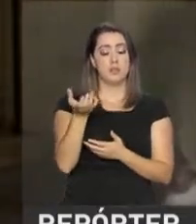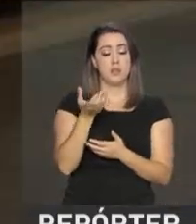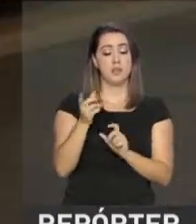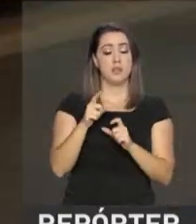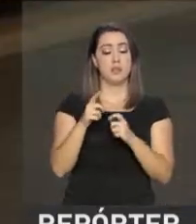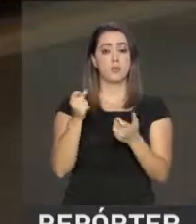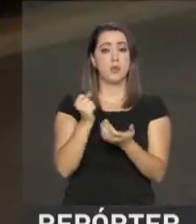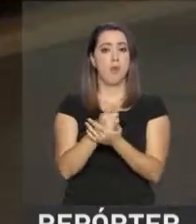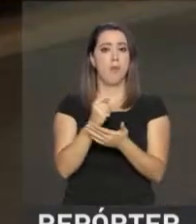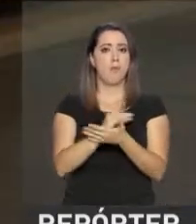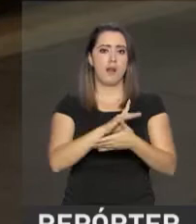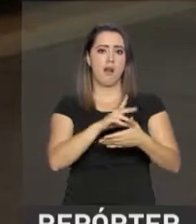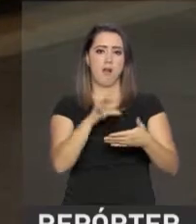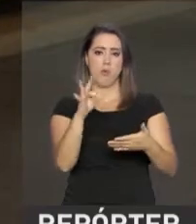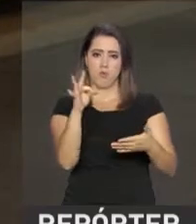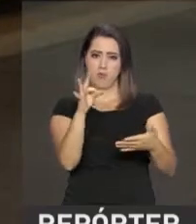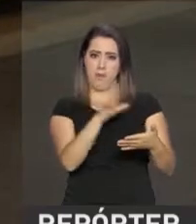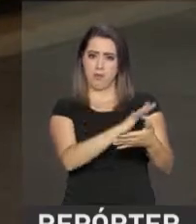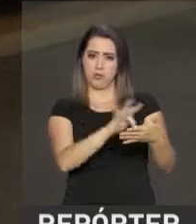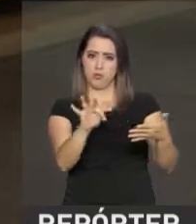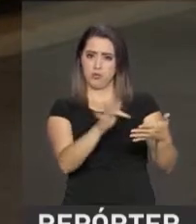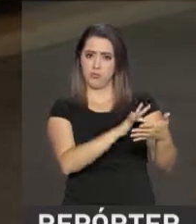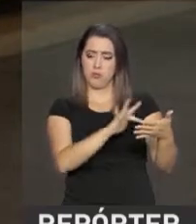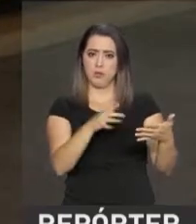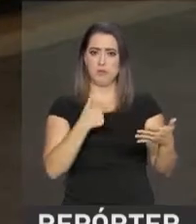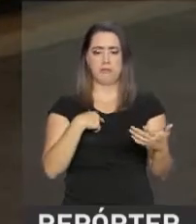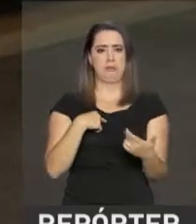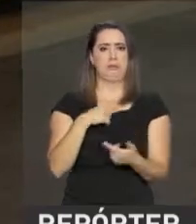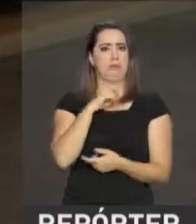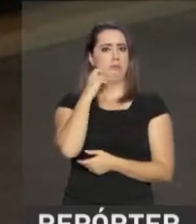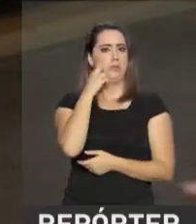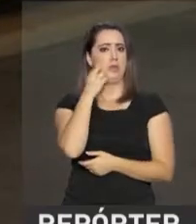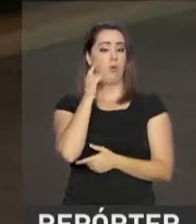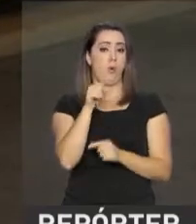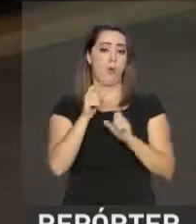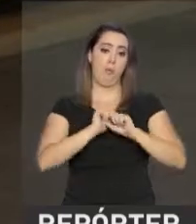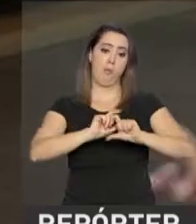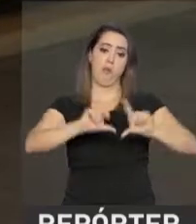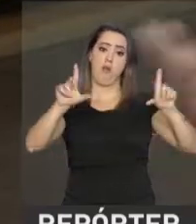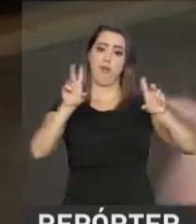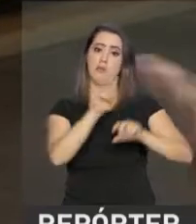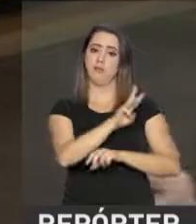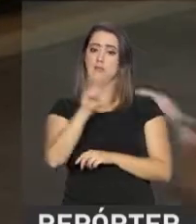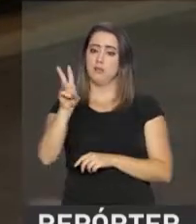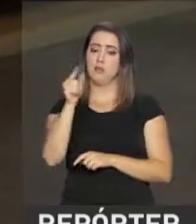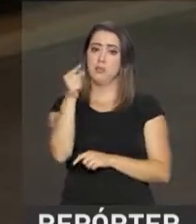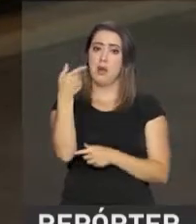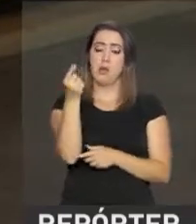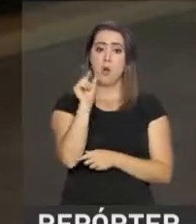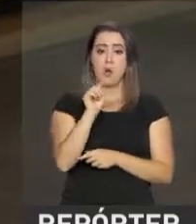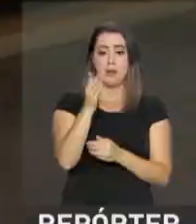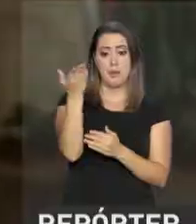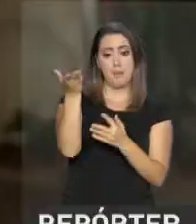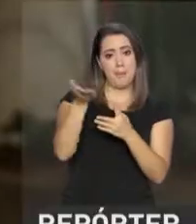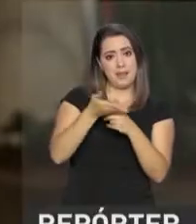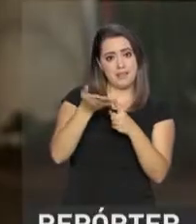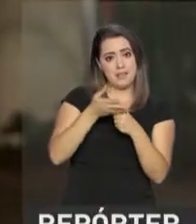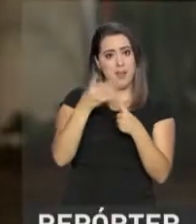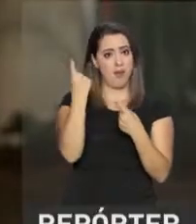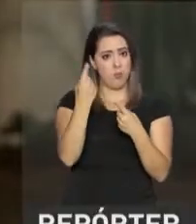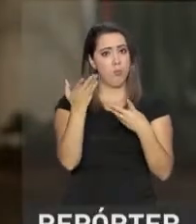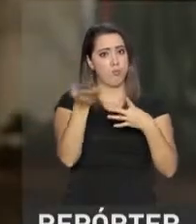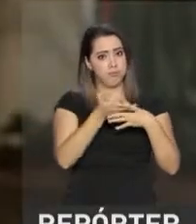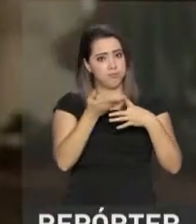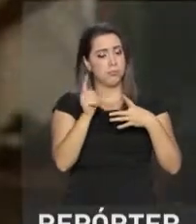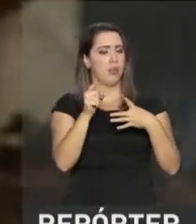filha ela não teria passado pelo constrangimento que passou o valor publicado no site era da parcela e não o preço à vista do produto